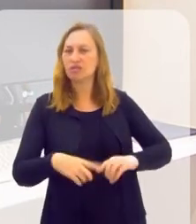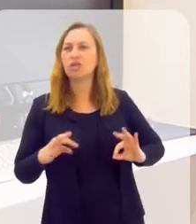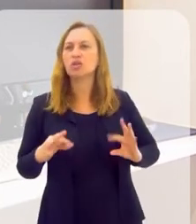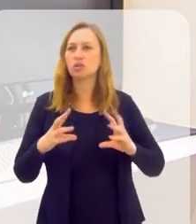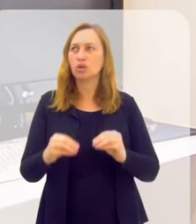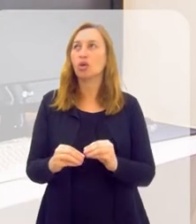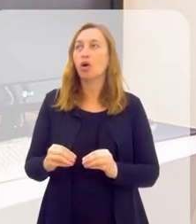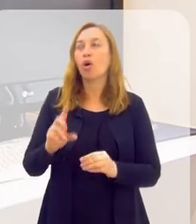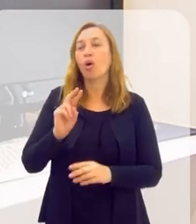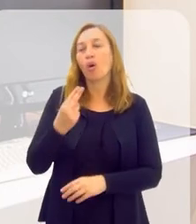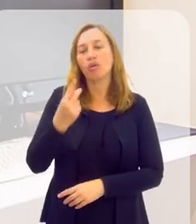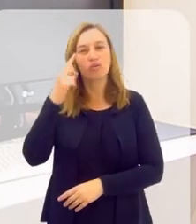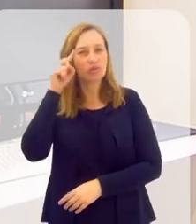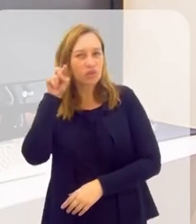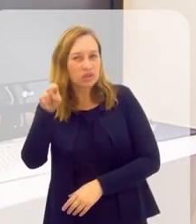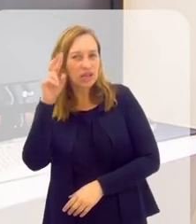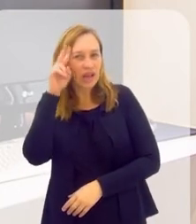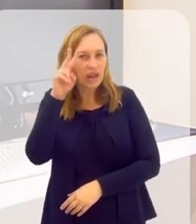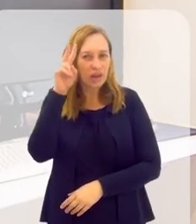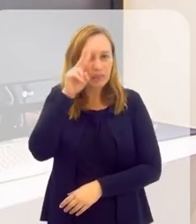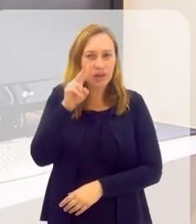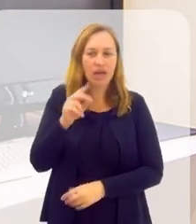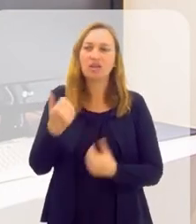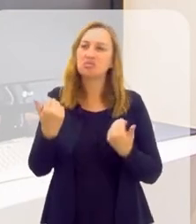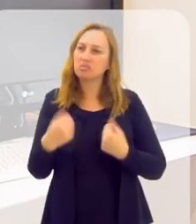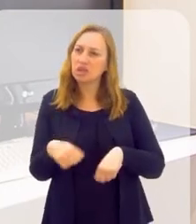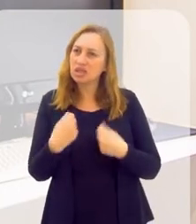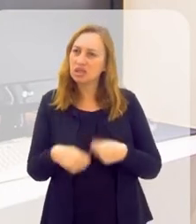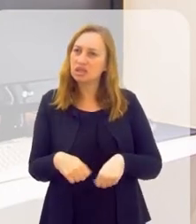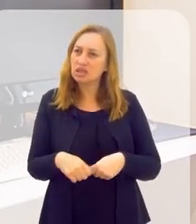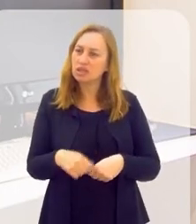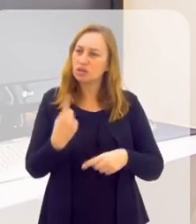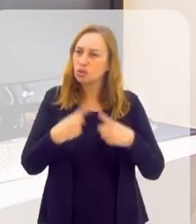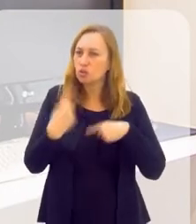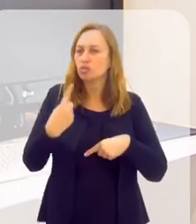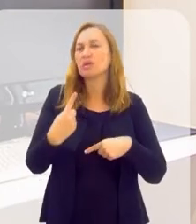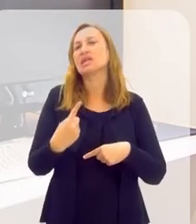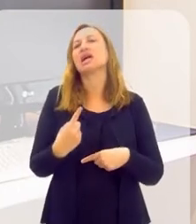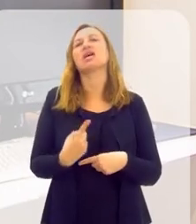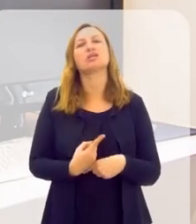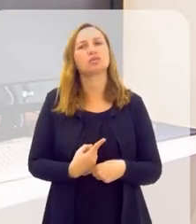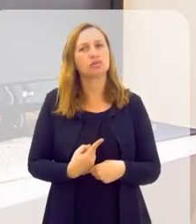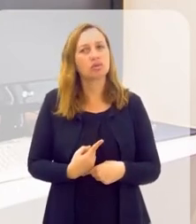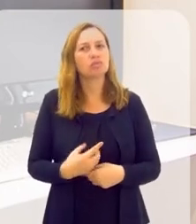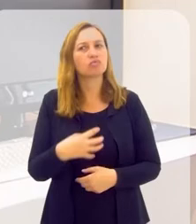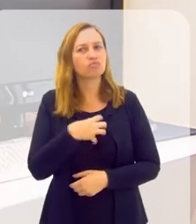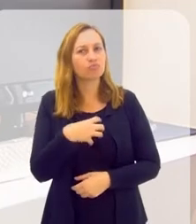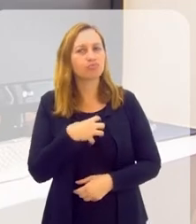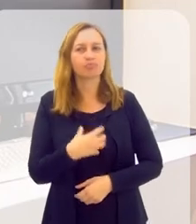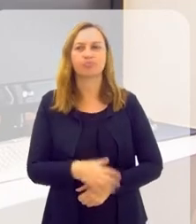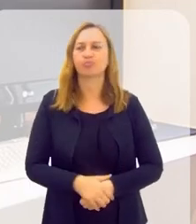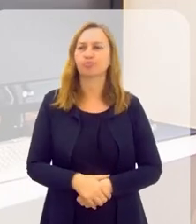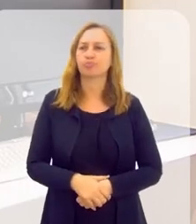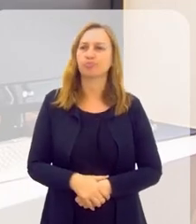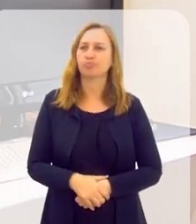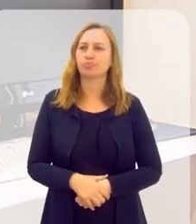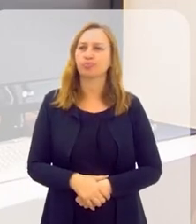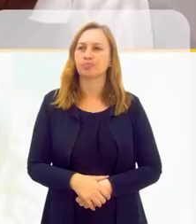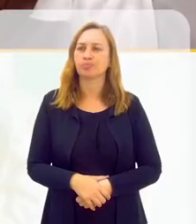ou pelo menos os que vierem agora à sua mente, que ainda precisam ser superados nesse